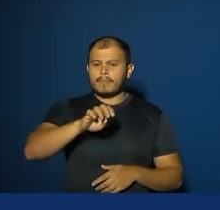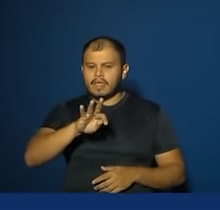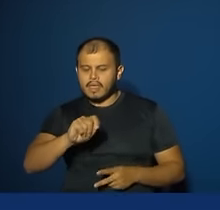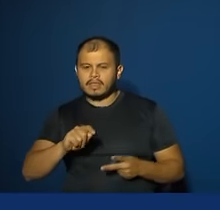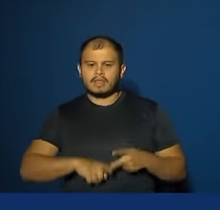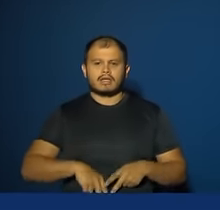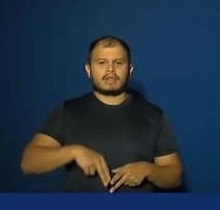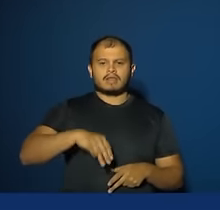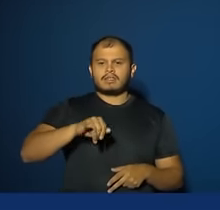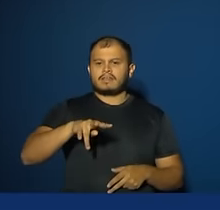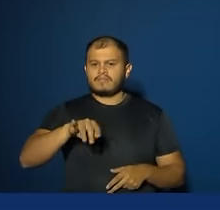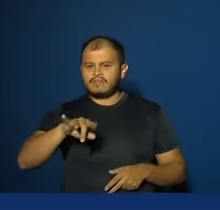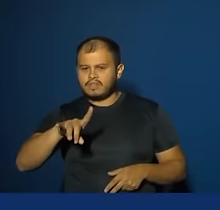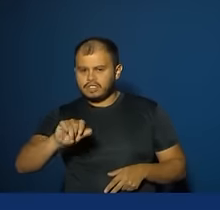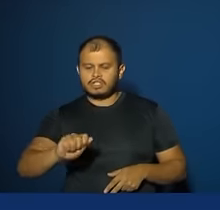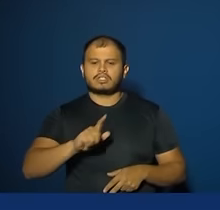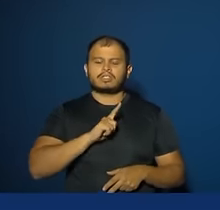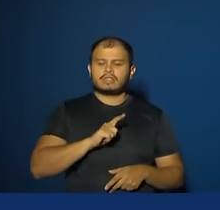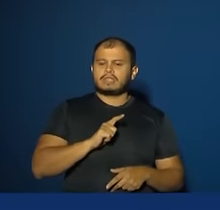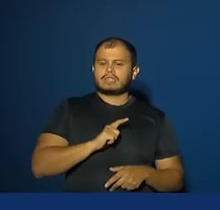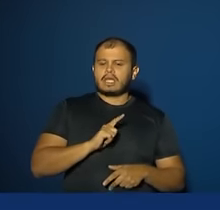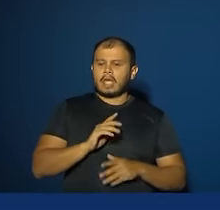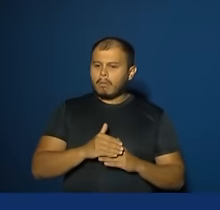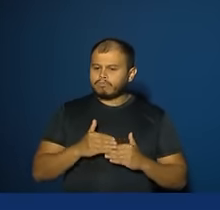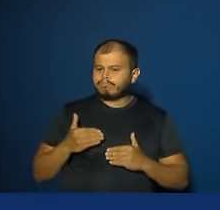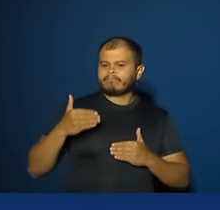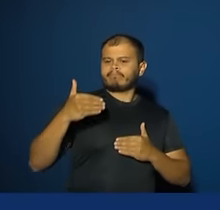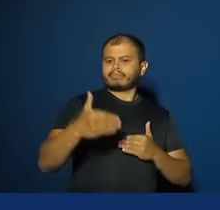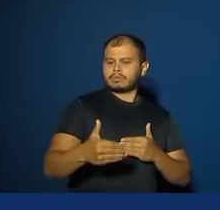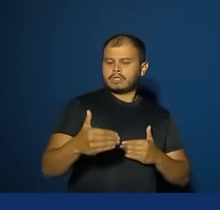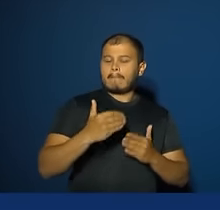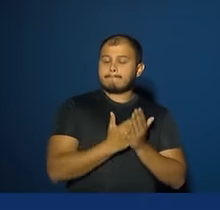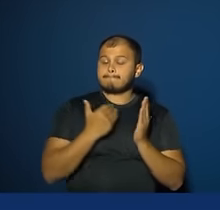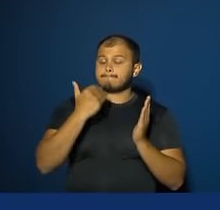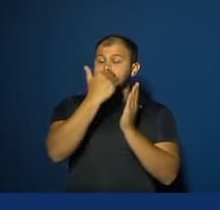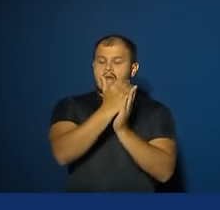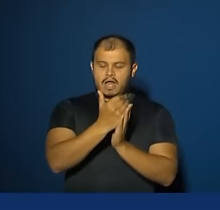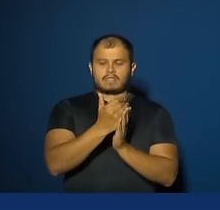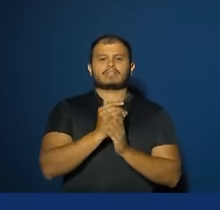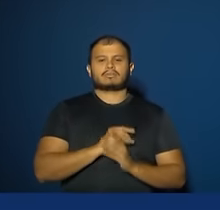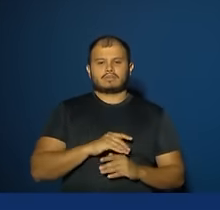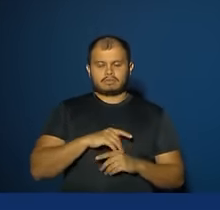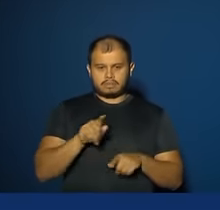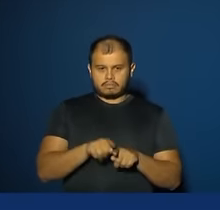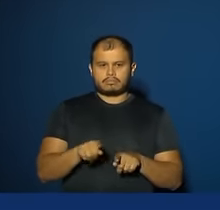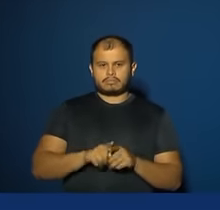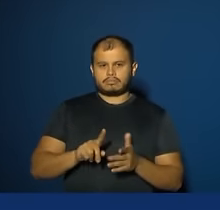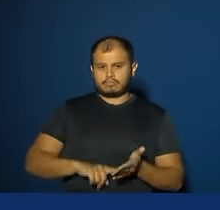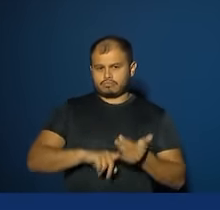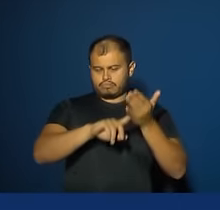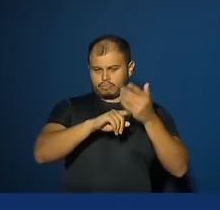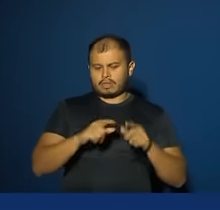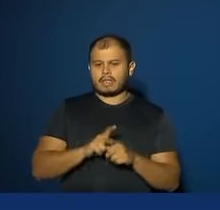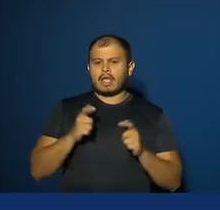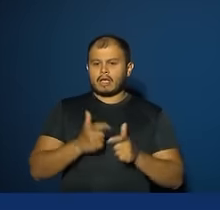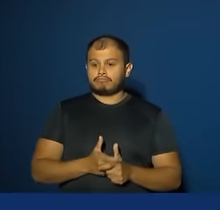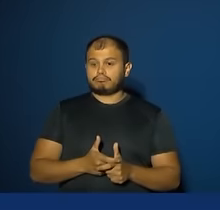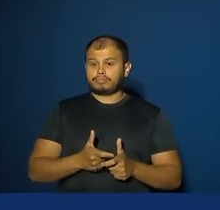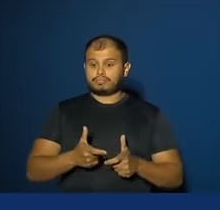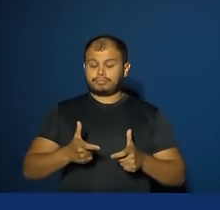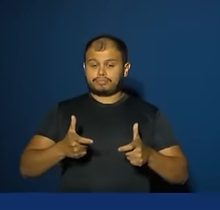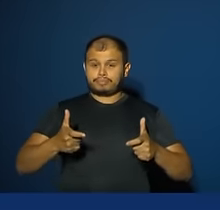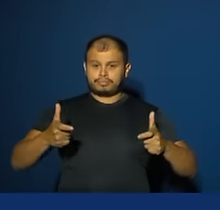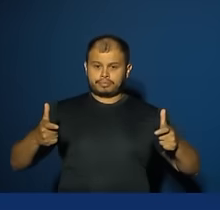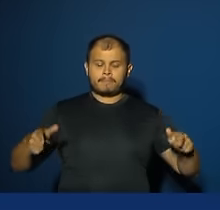estão se apresentando com uma vantagem tecnológica global, elas não só estão aumentando as receitas